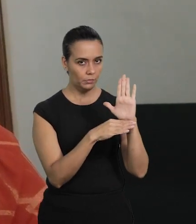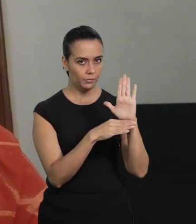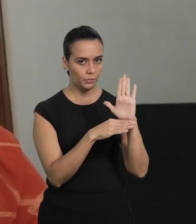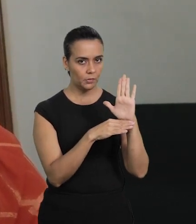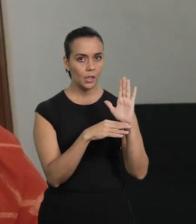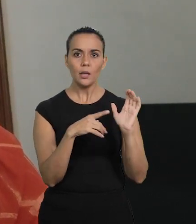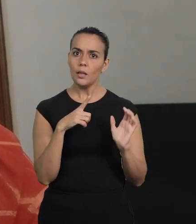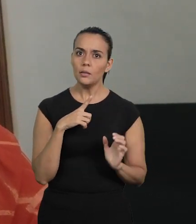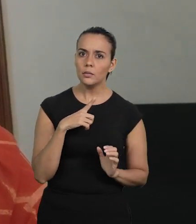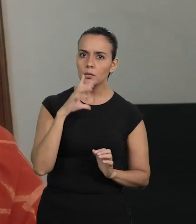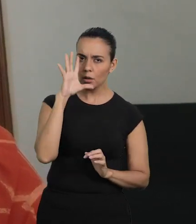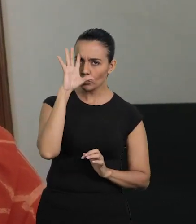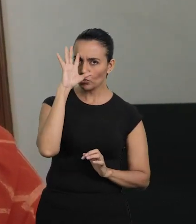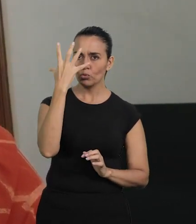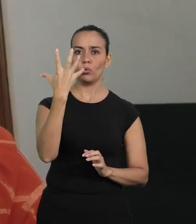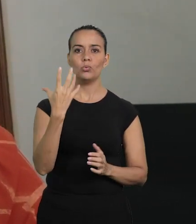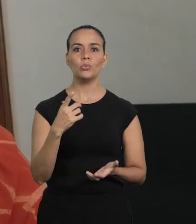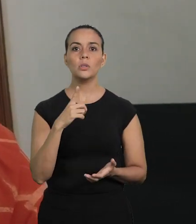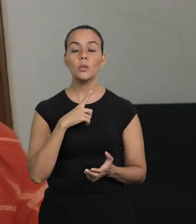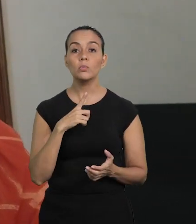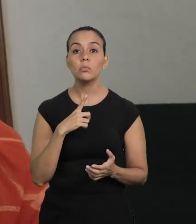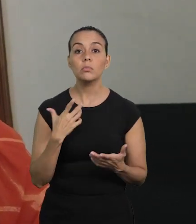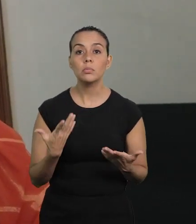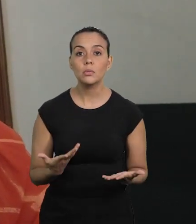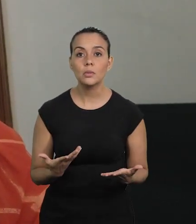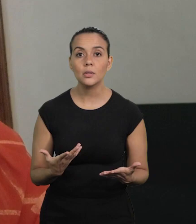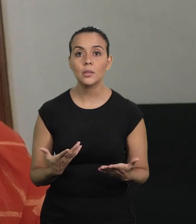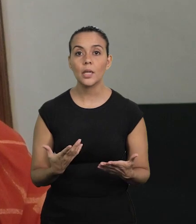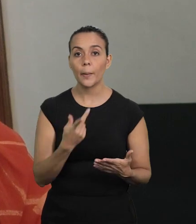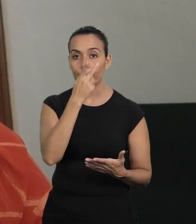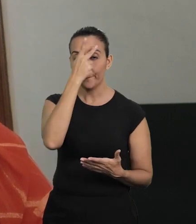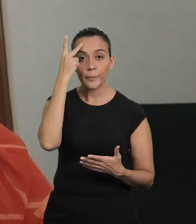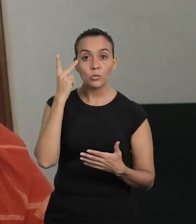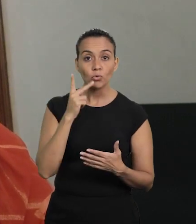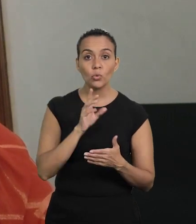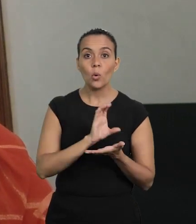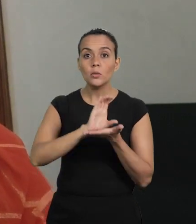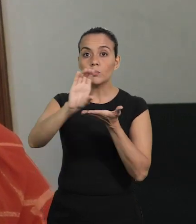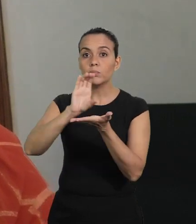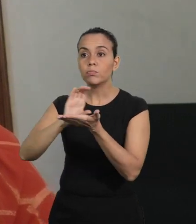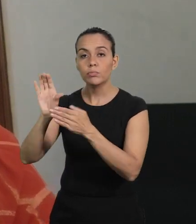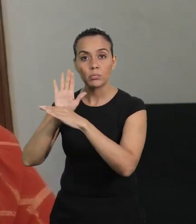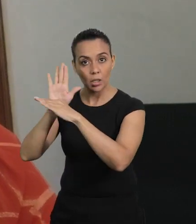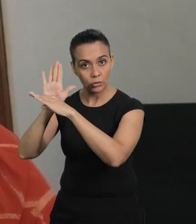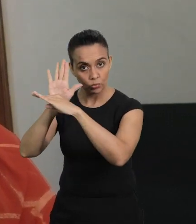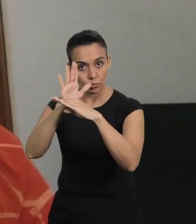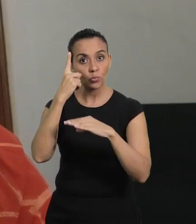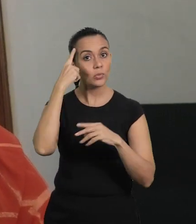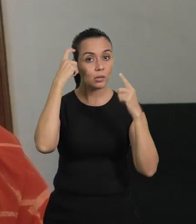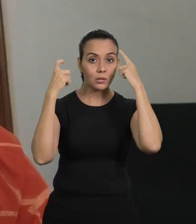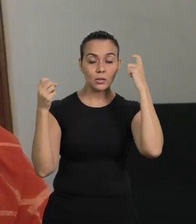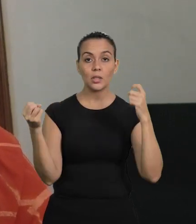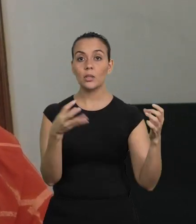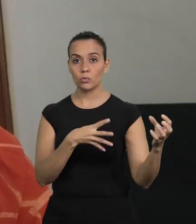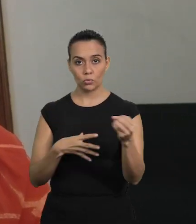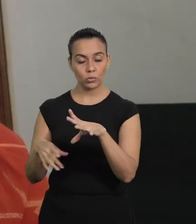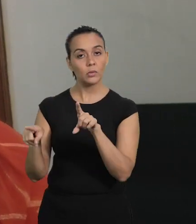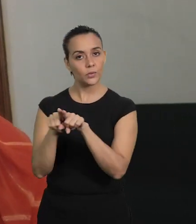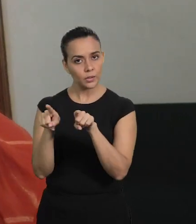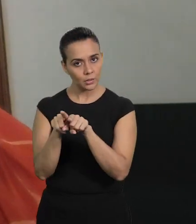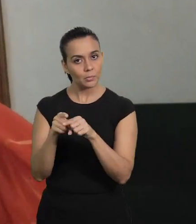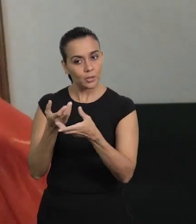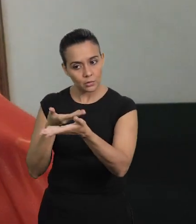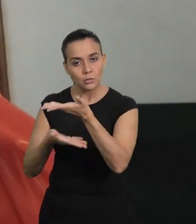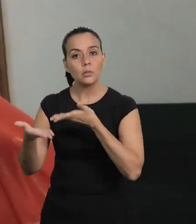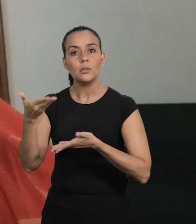soluções, muitas startups também estão se propondo a ajudar na coleta de resíduos, na destinação correta. A gente